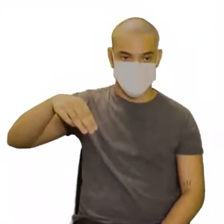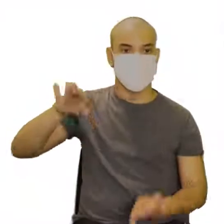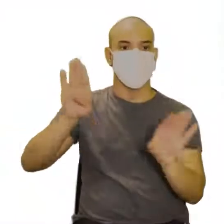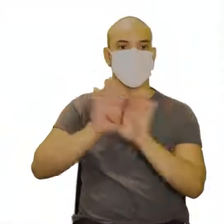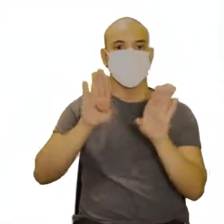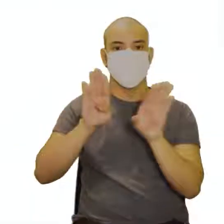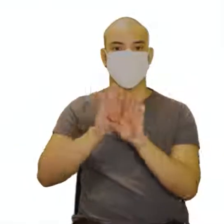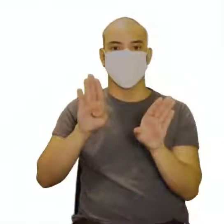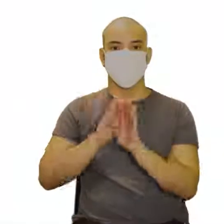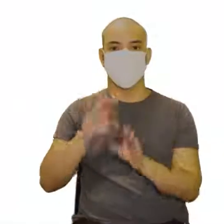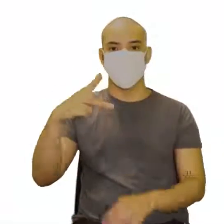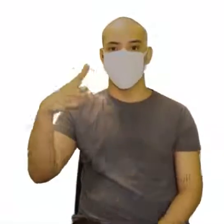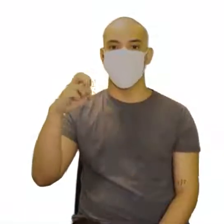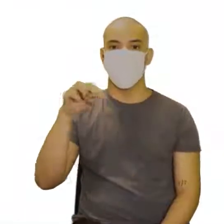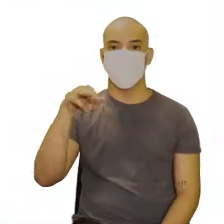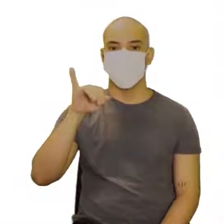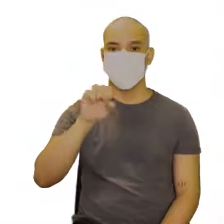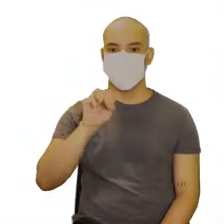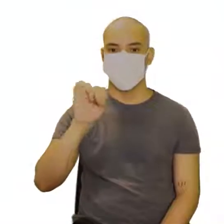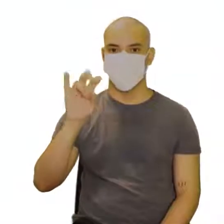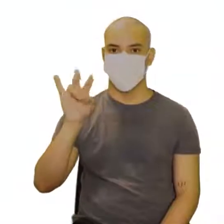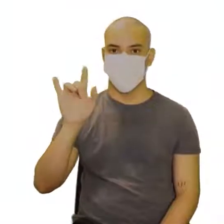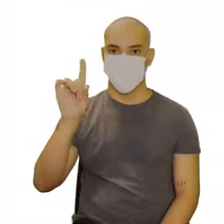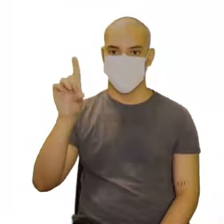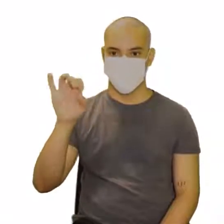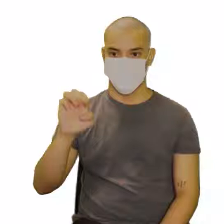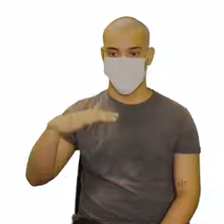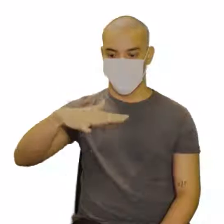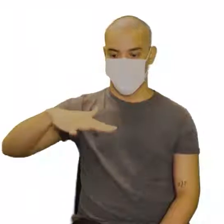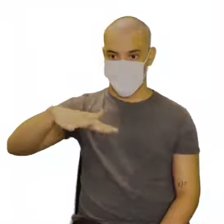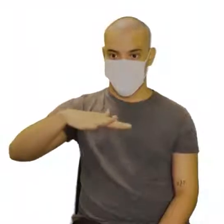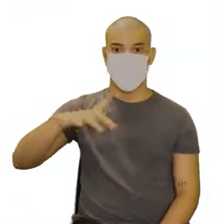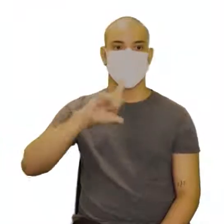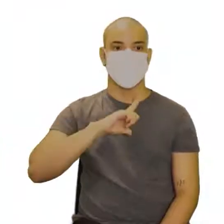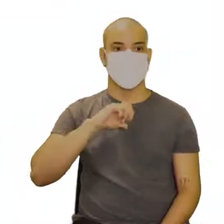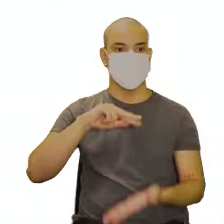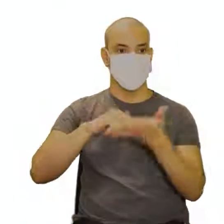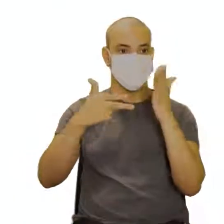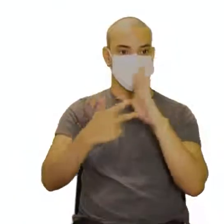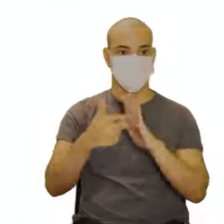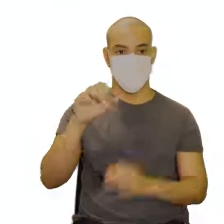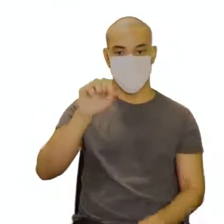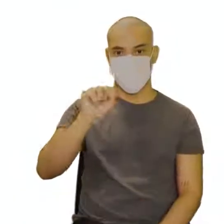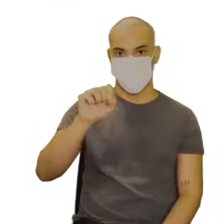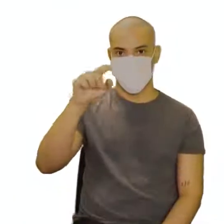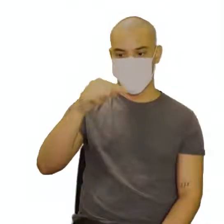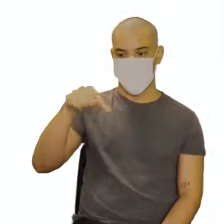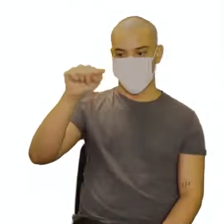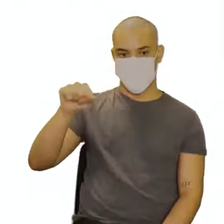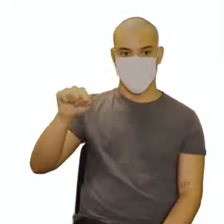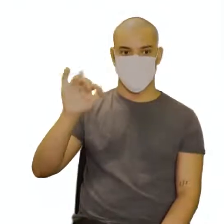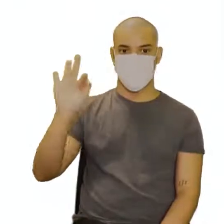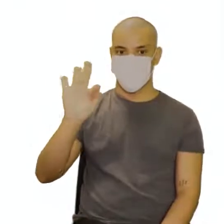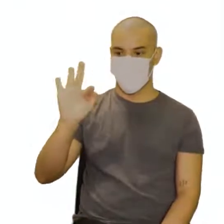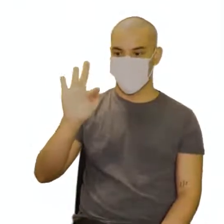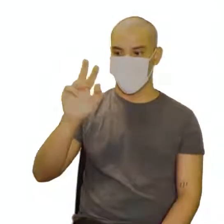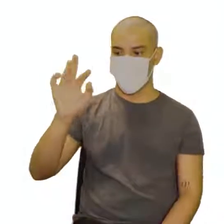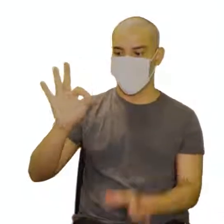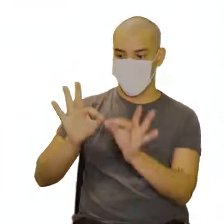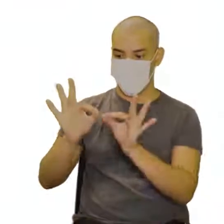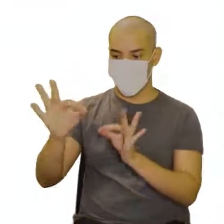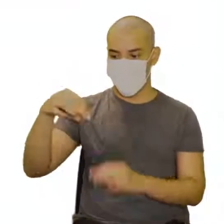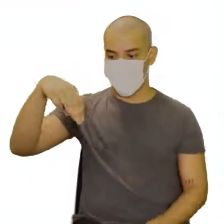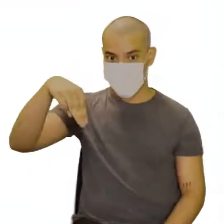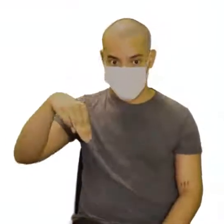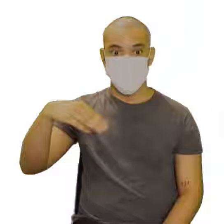a permissividade do meio corresponde a 80 microfaraday por metro,